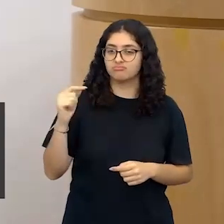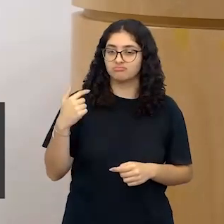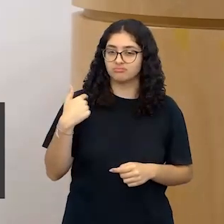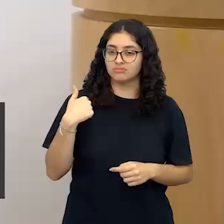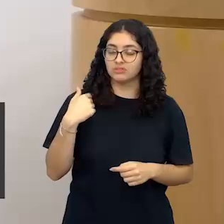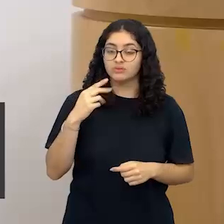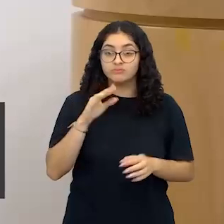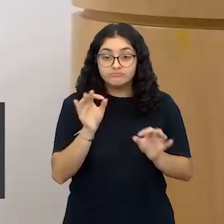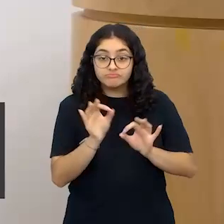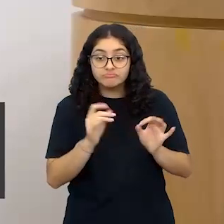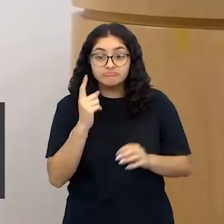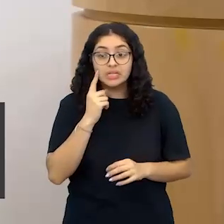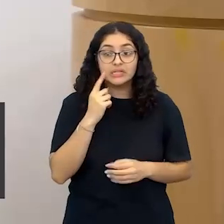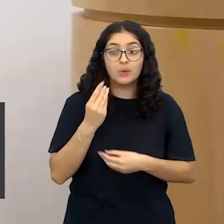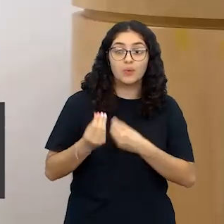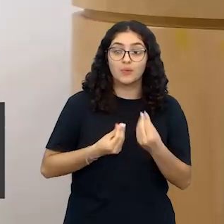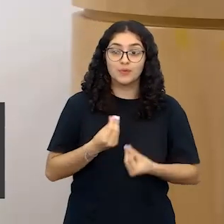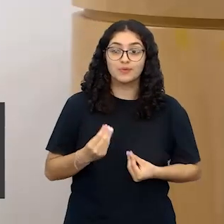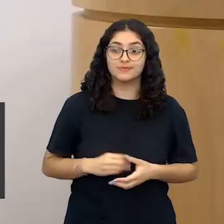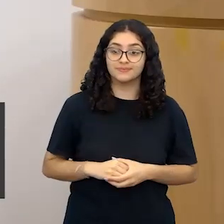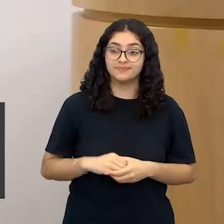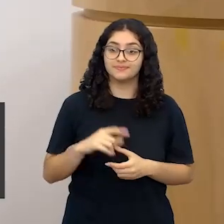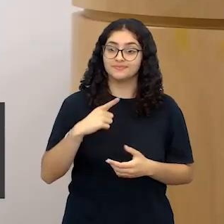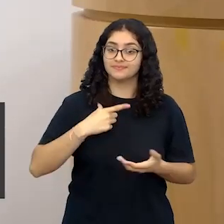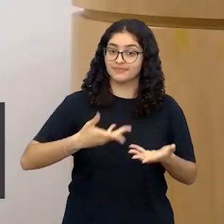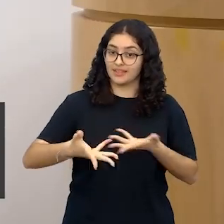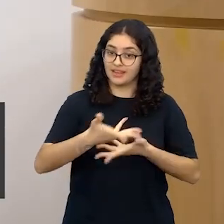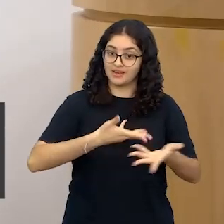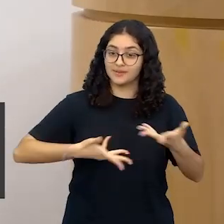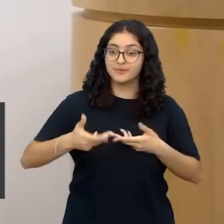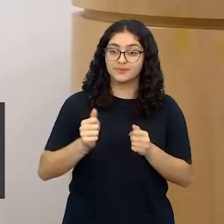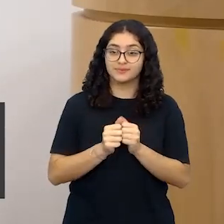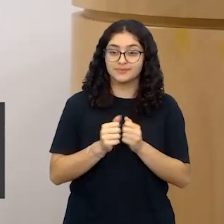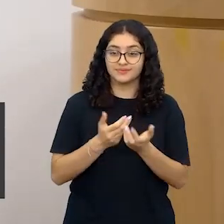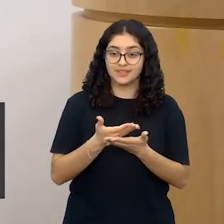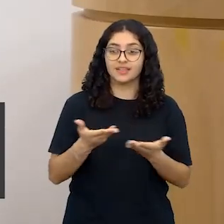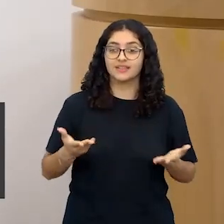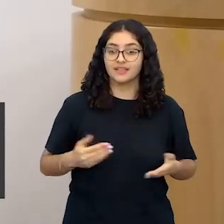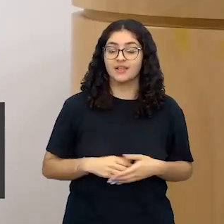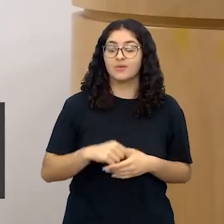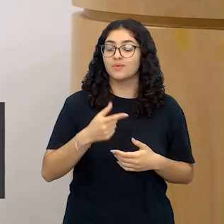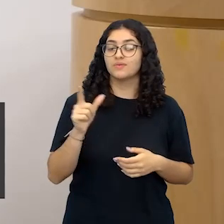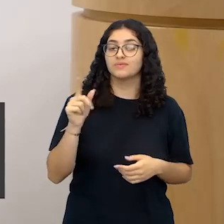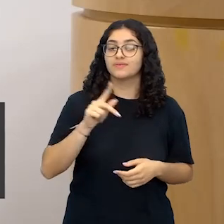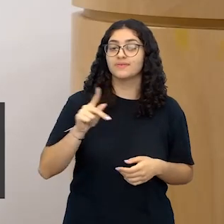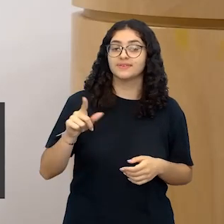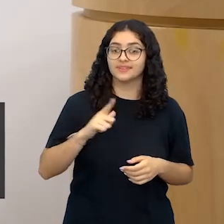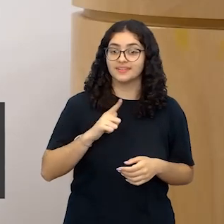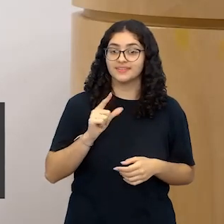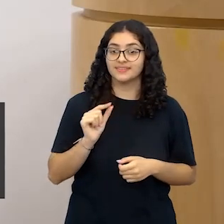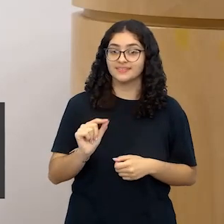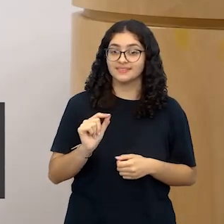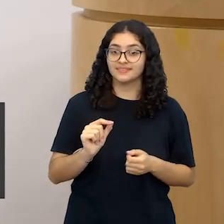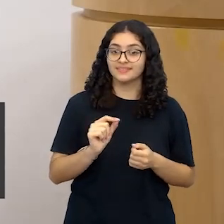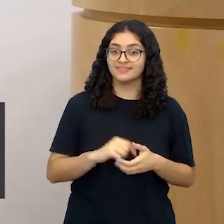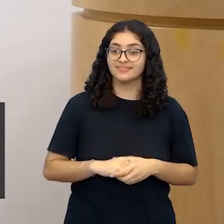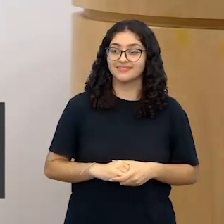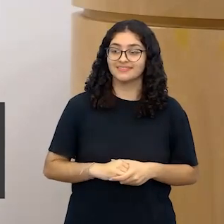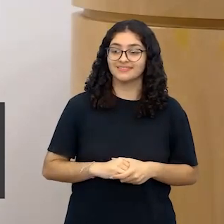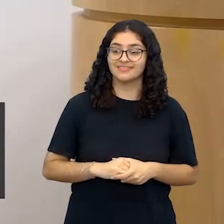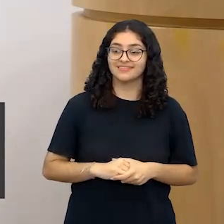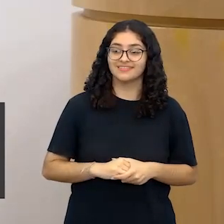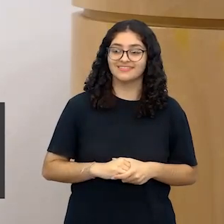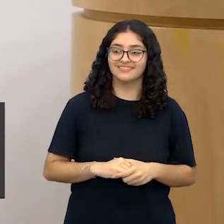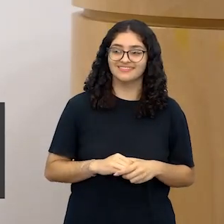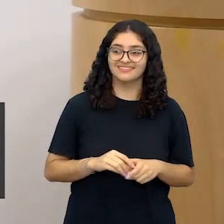um compilado aí das interações de vocês. Outros professores trazem também que é um desenho na